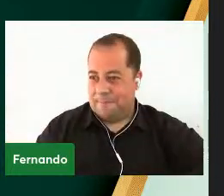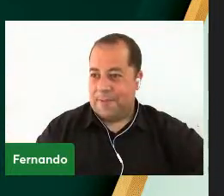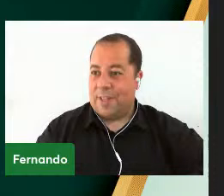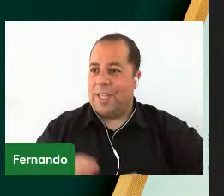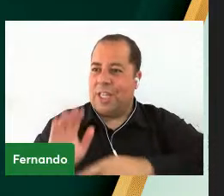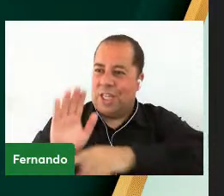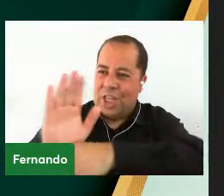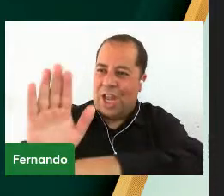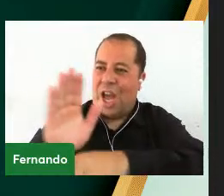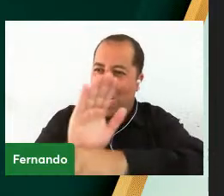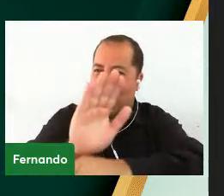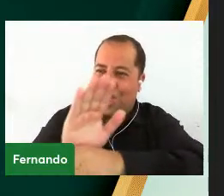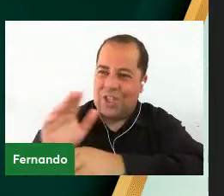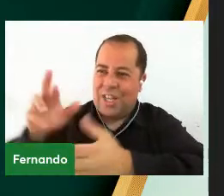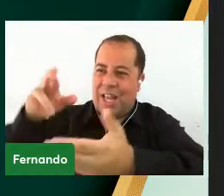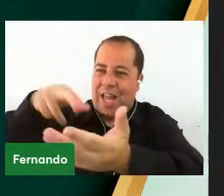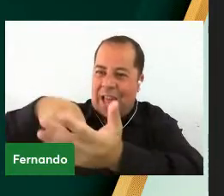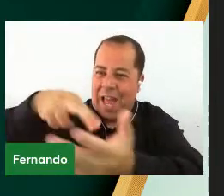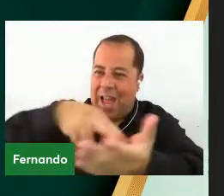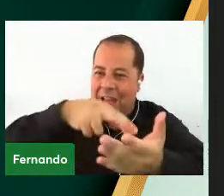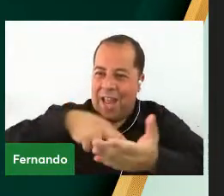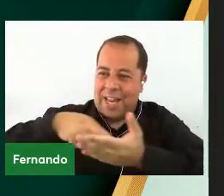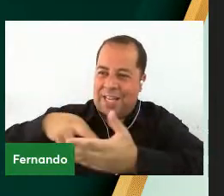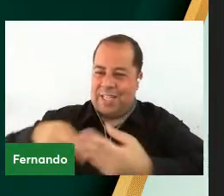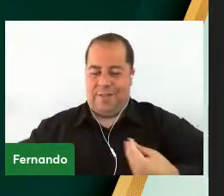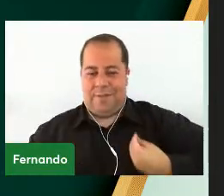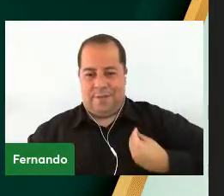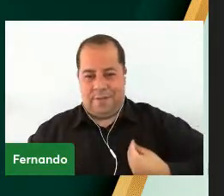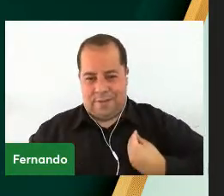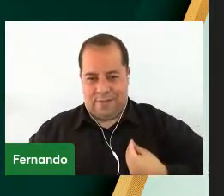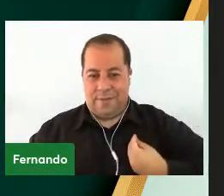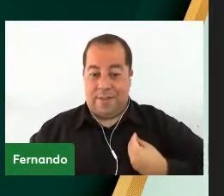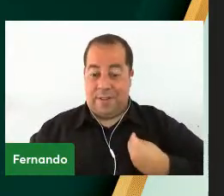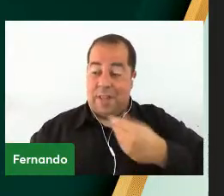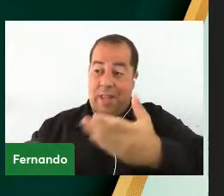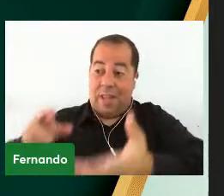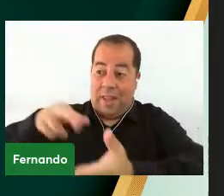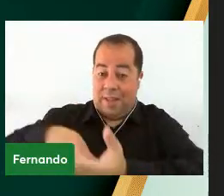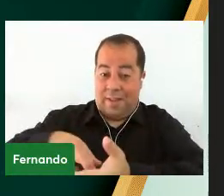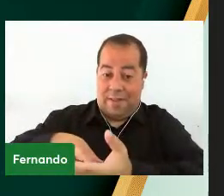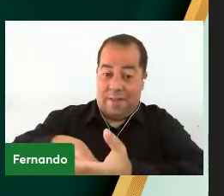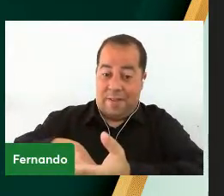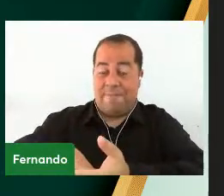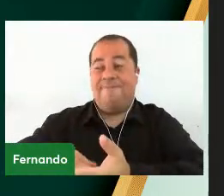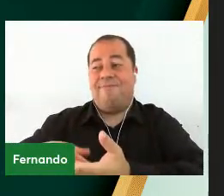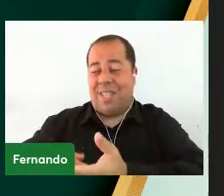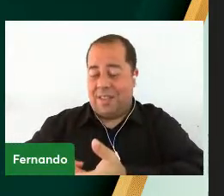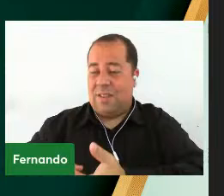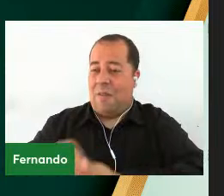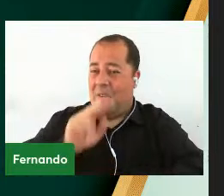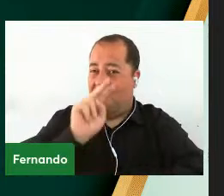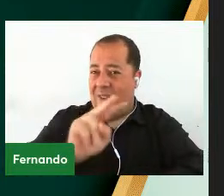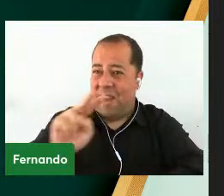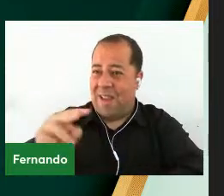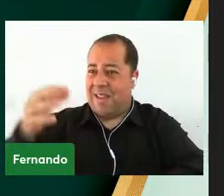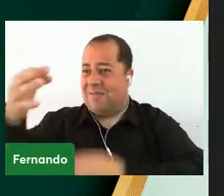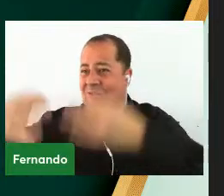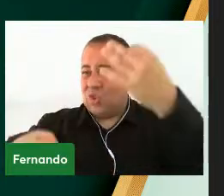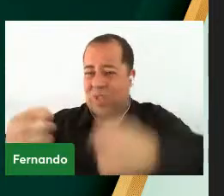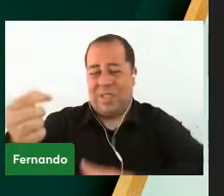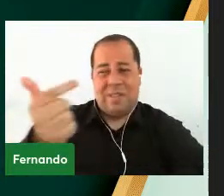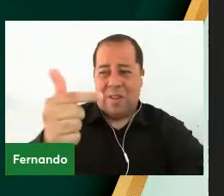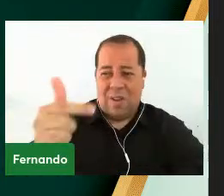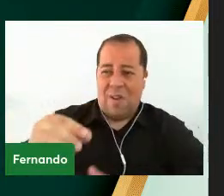ajudar a transformar a realidade que hoje vivemos. Realidade ainda muito injusta, principalmente para as pessoas